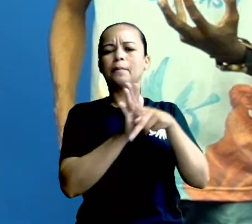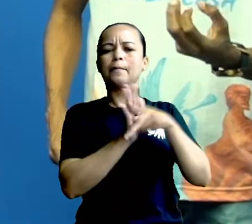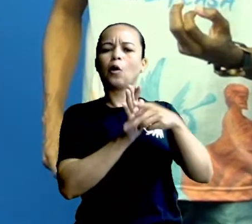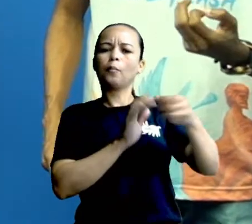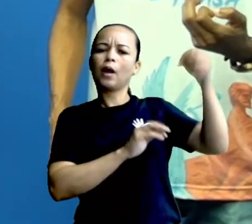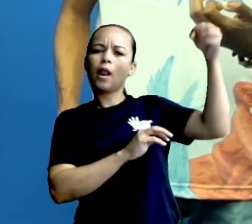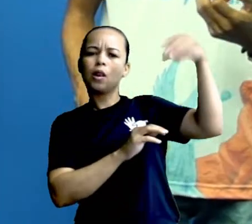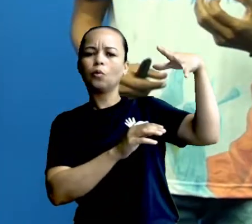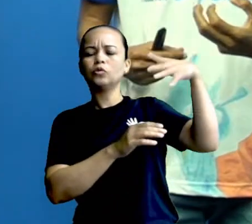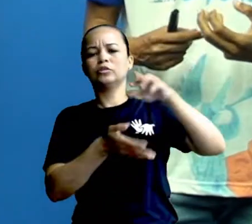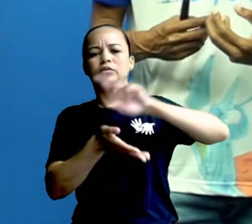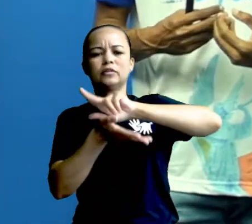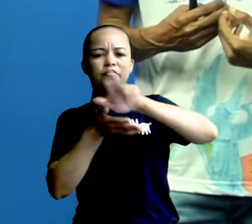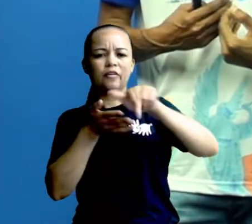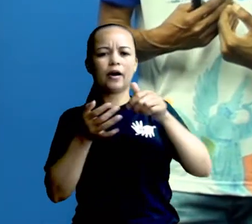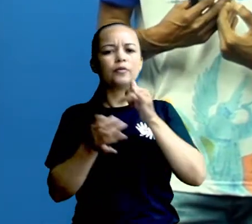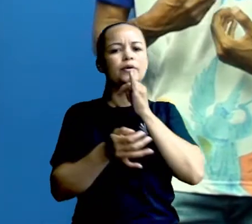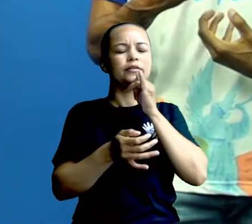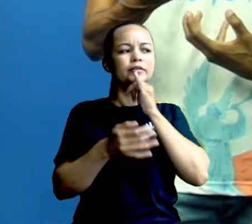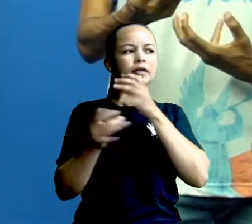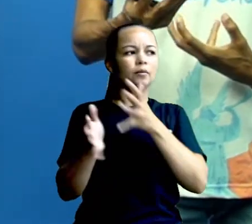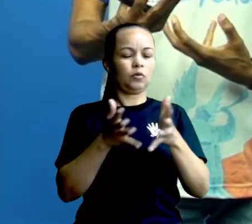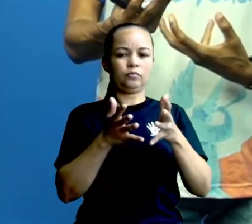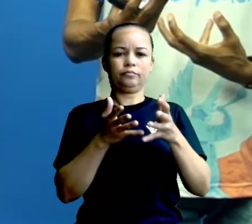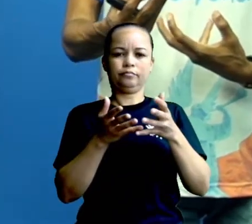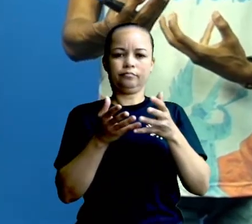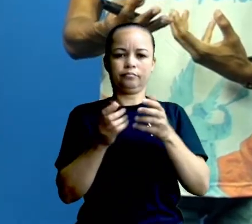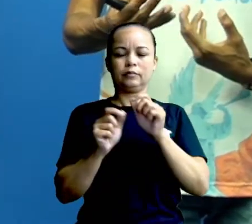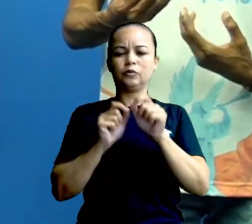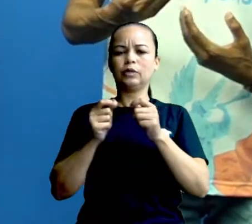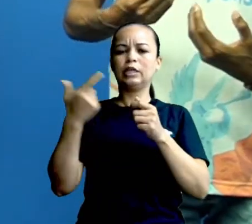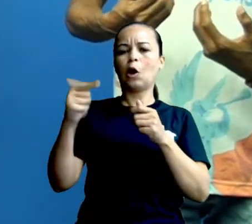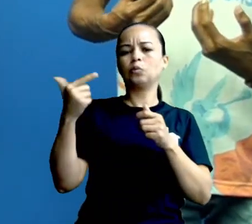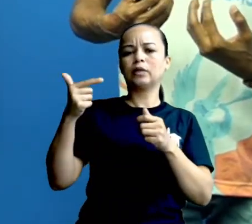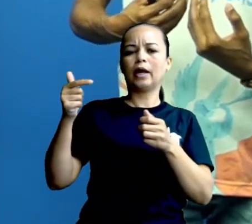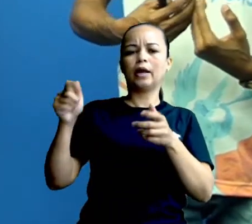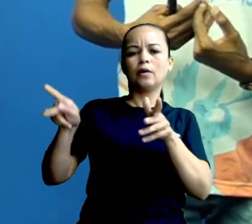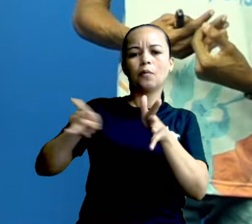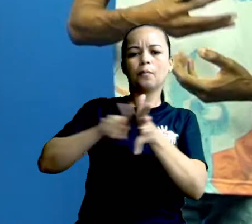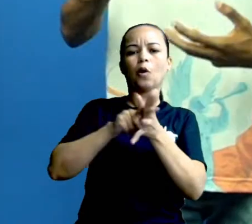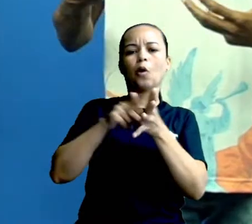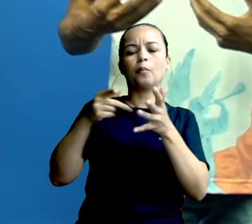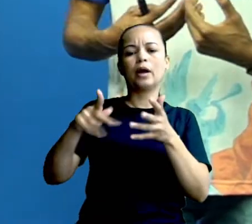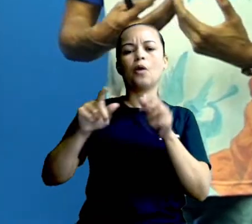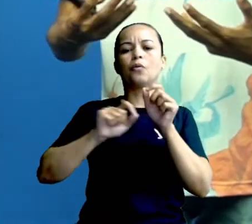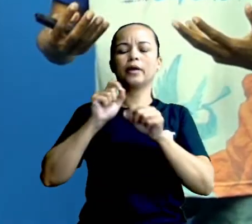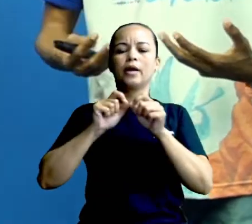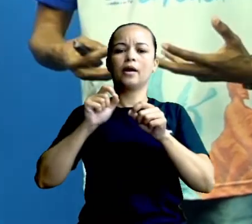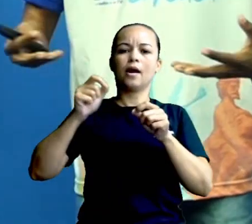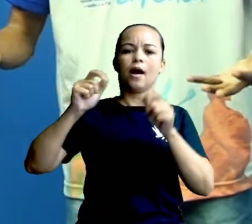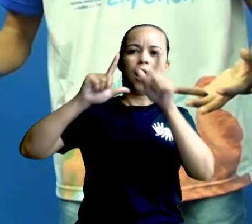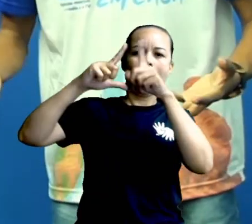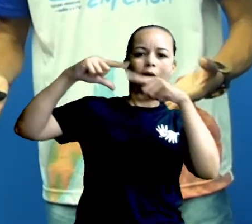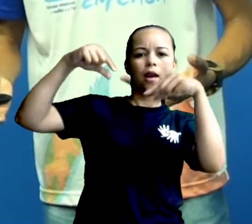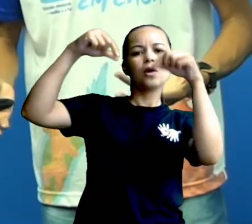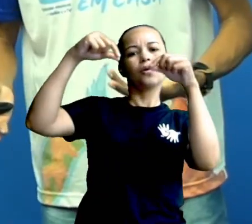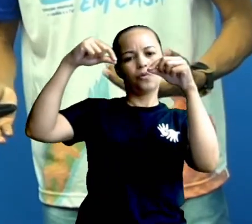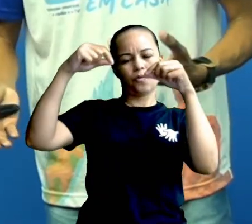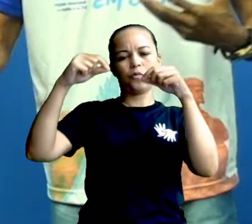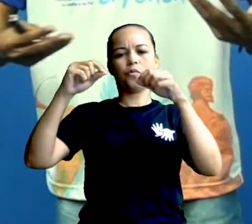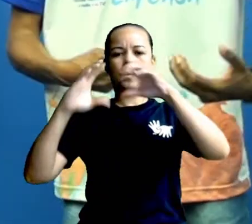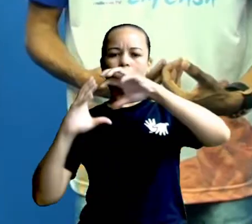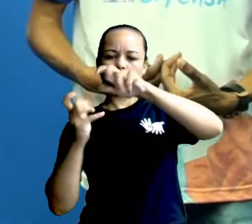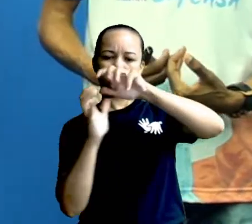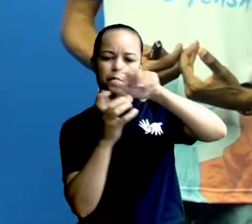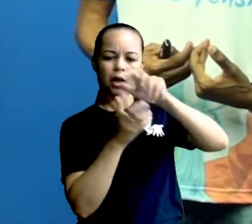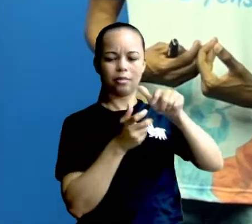luz própria? Muitos exemplos já colocam aqui, o Sol. E o que não tem luz própria? O exemplo clássico é o quê? A Lua. Isso é